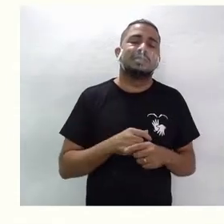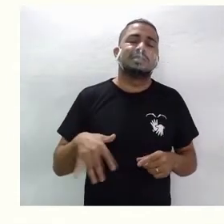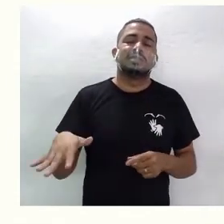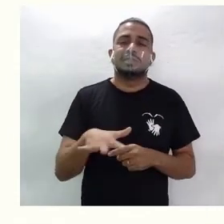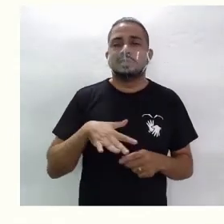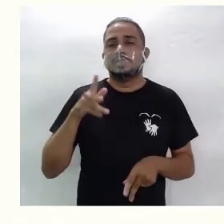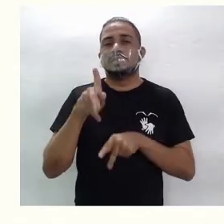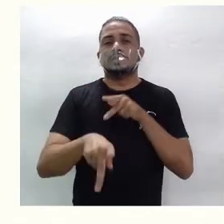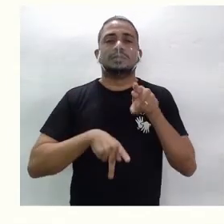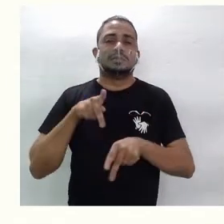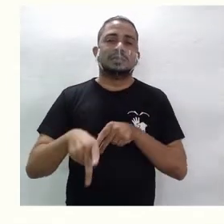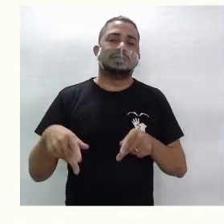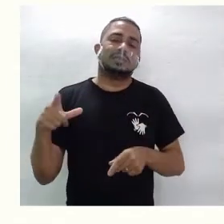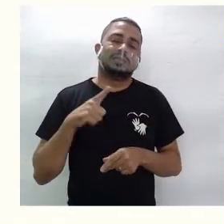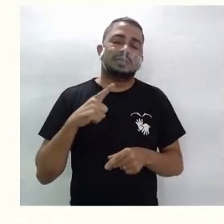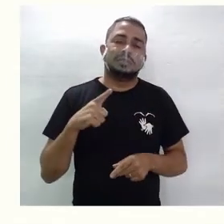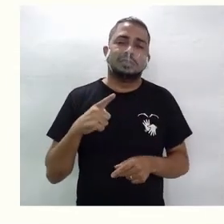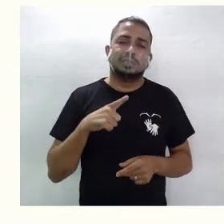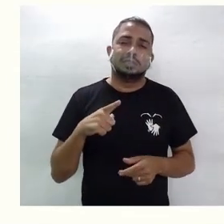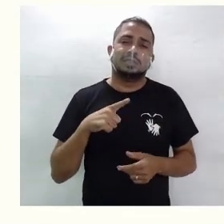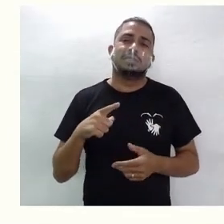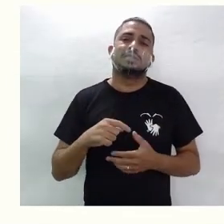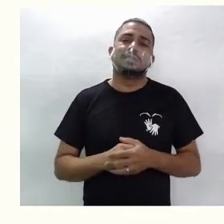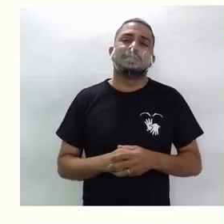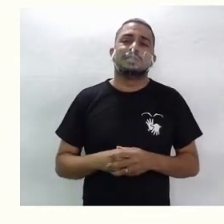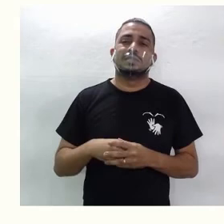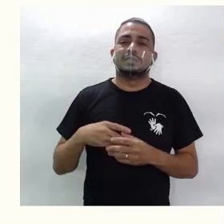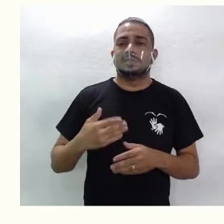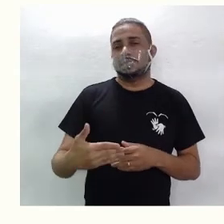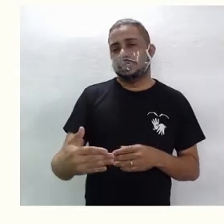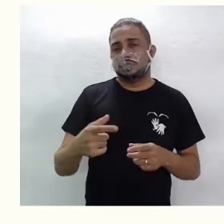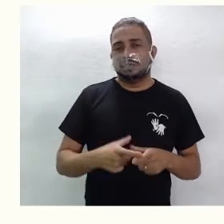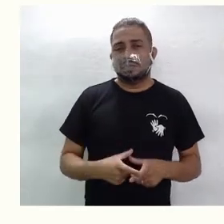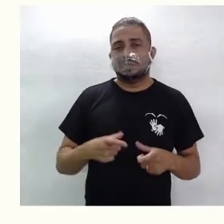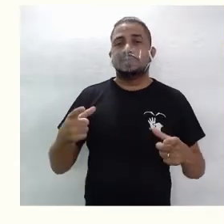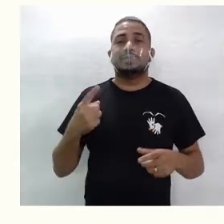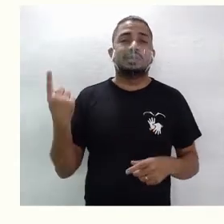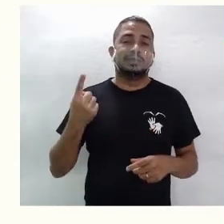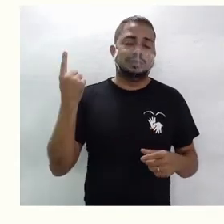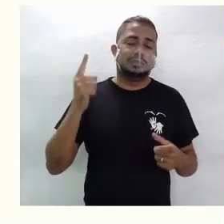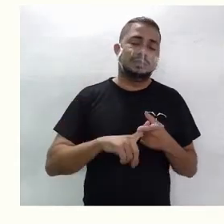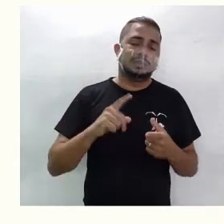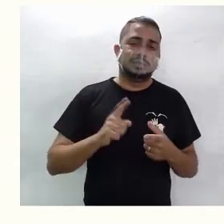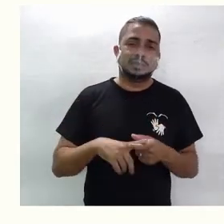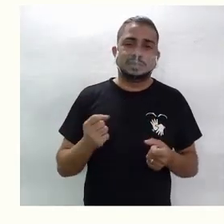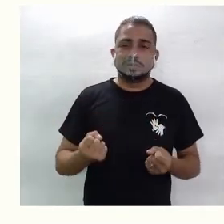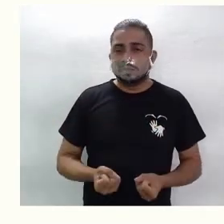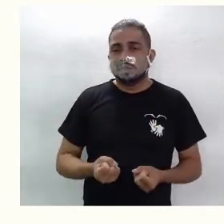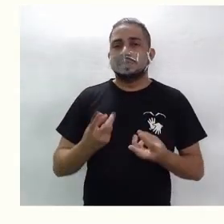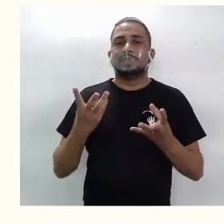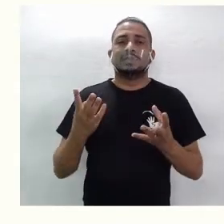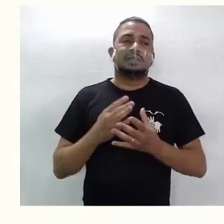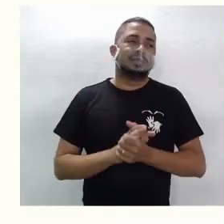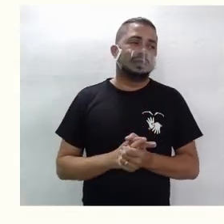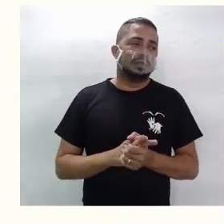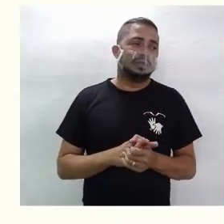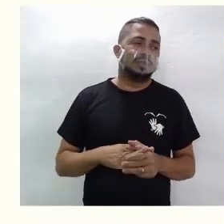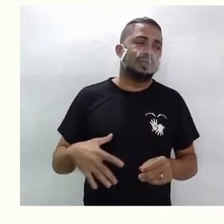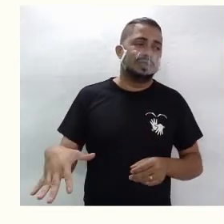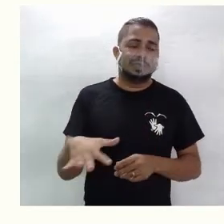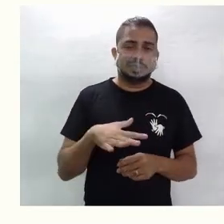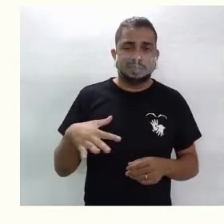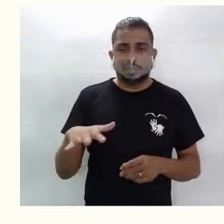onde a população ela tem um ritmo de crescimento alto e também em grandes quantidades. Então, áreas